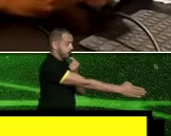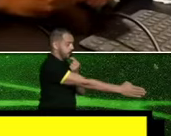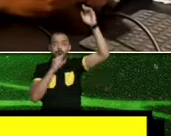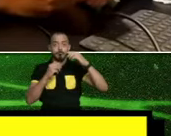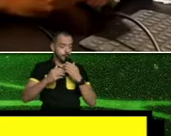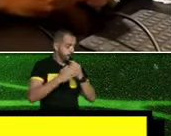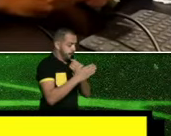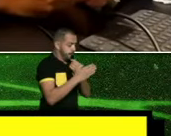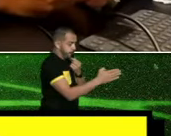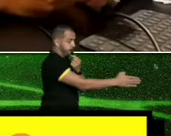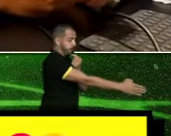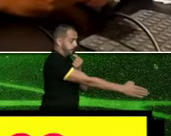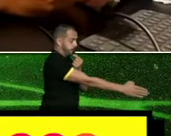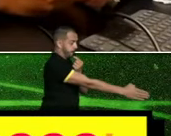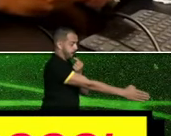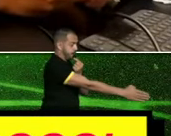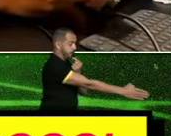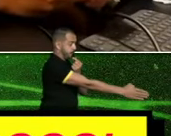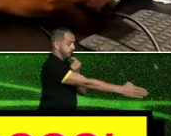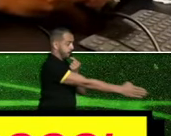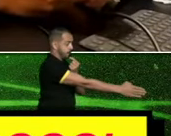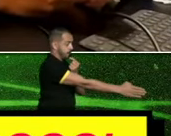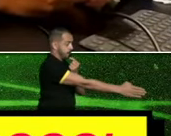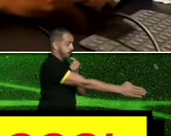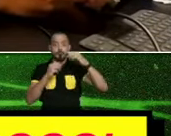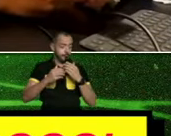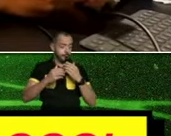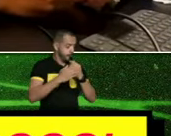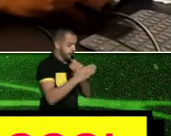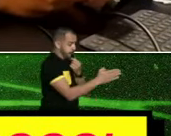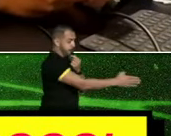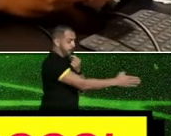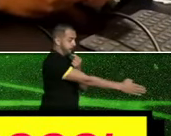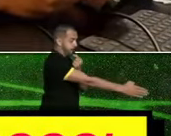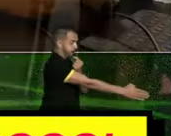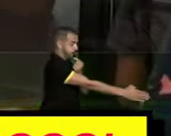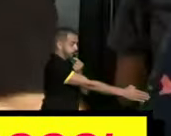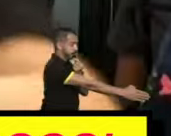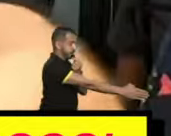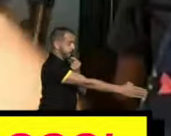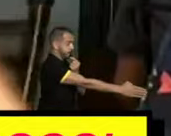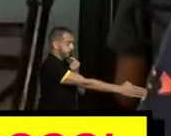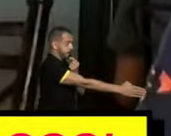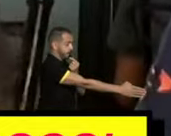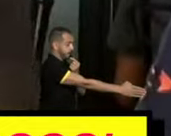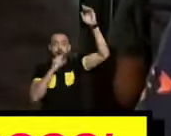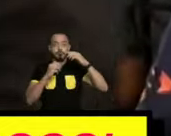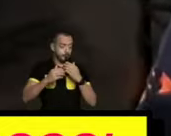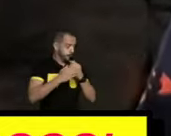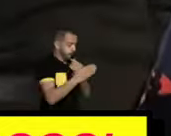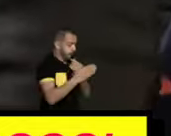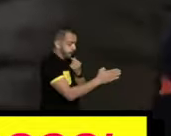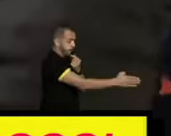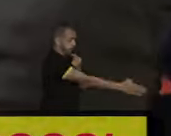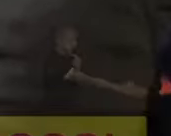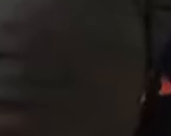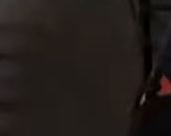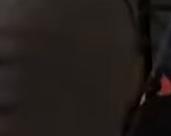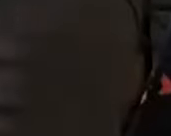penta é gol de craque é gol do penta escarpa três para o